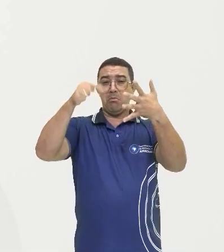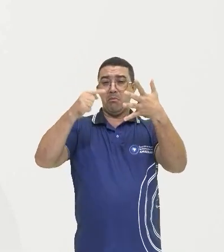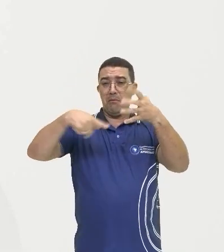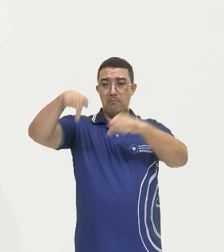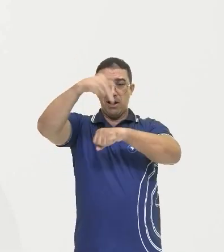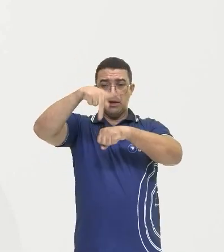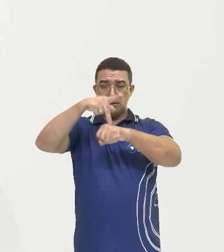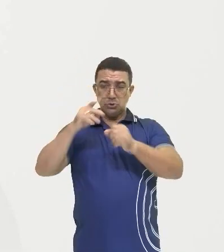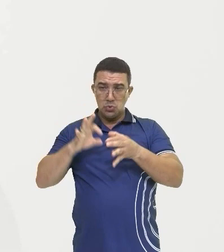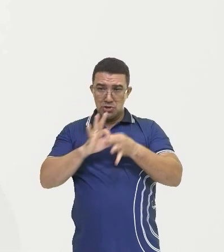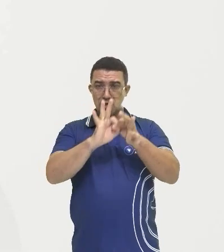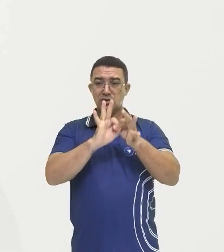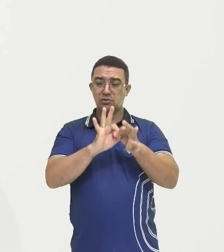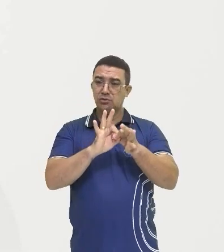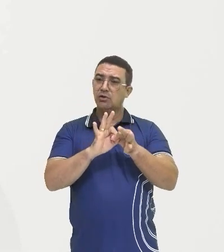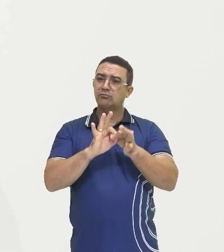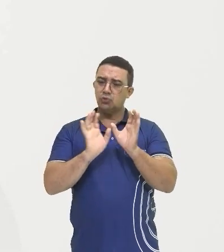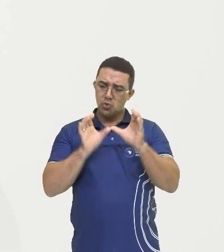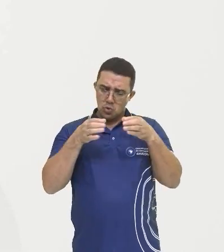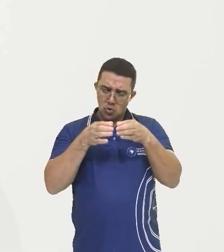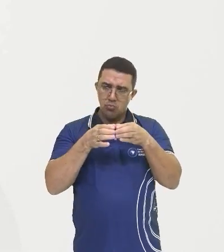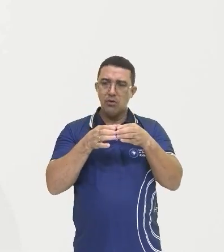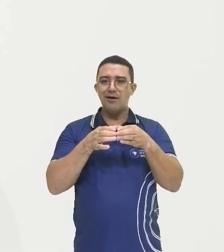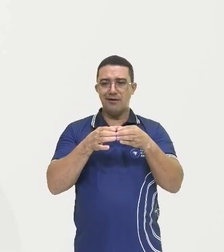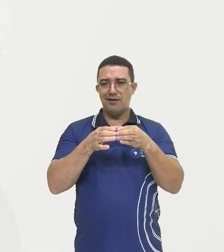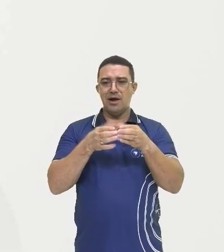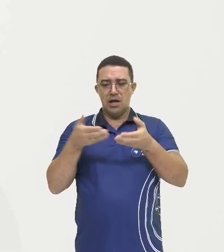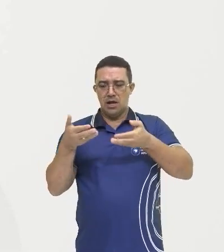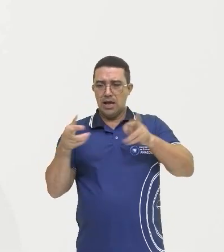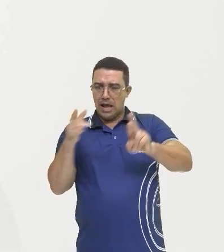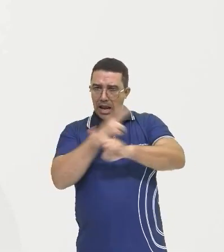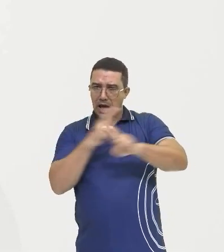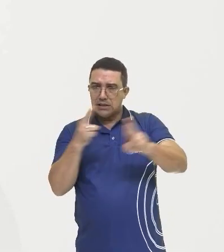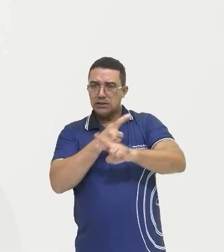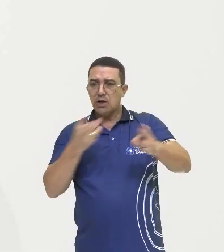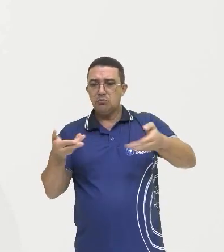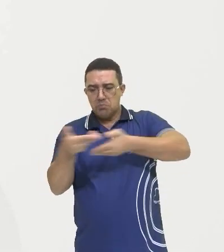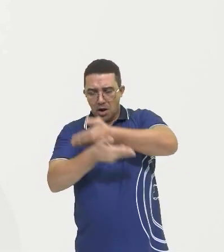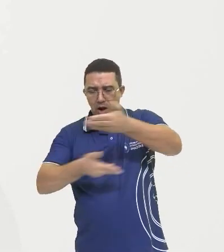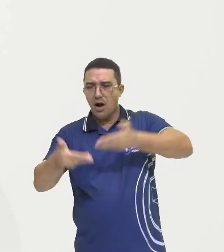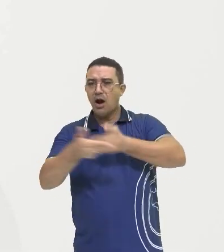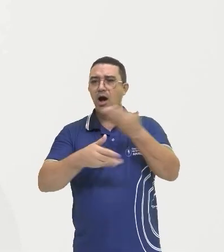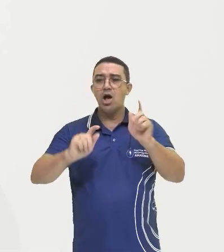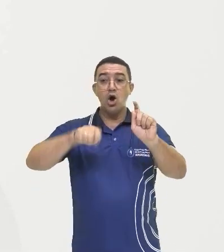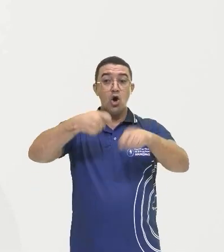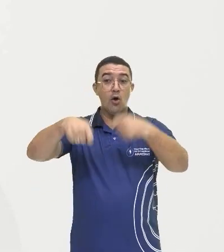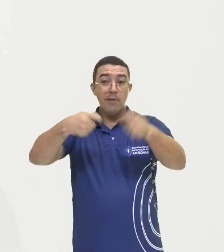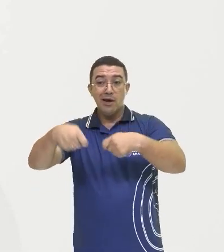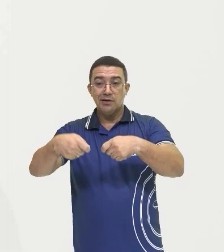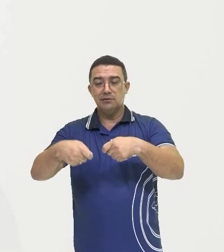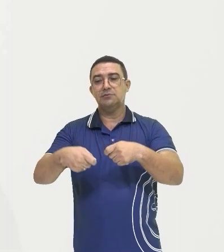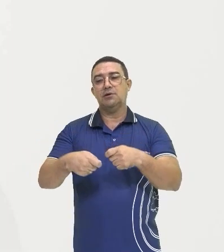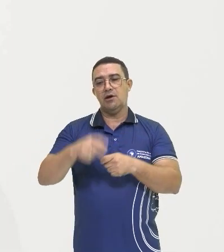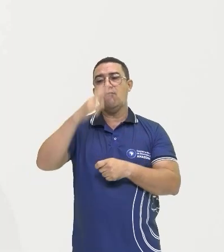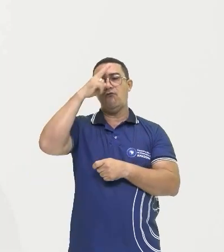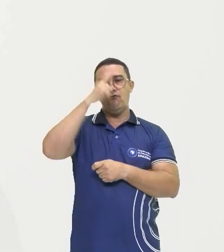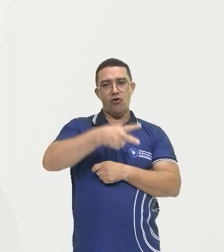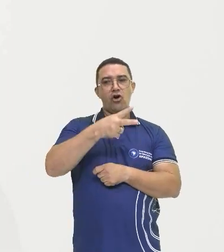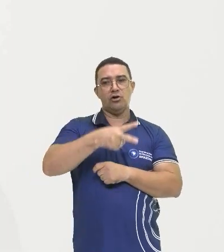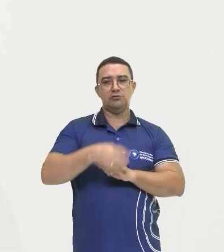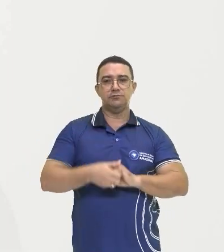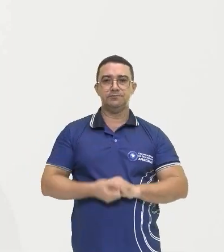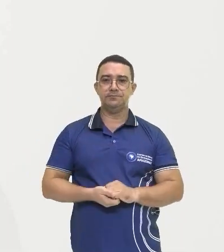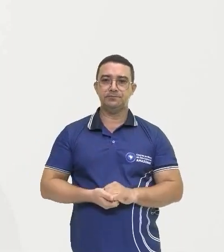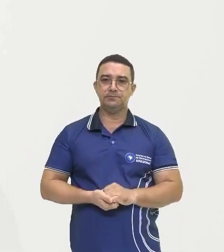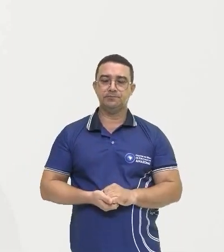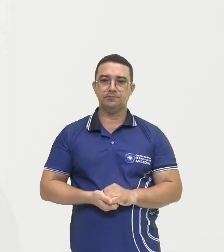essas transações, essas relações comerciais internacionais. Tudo bem? E aí a gente chega no seguinte